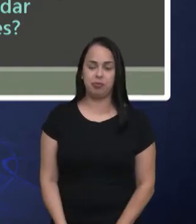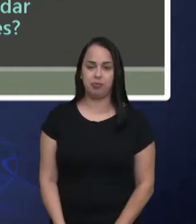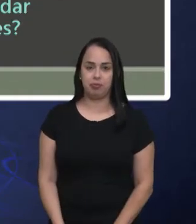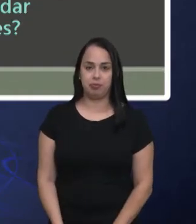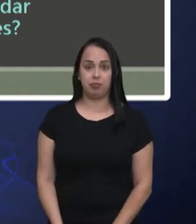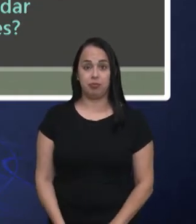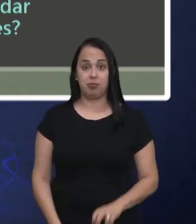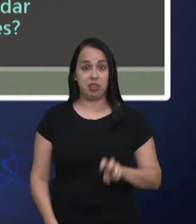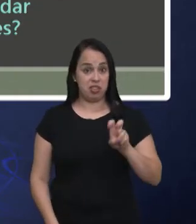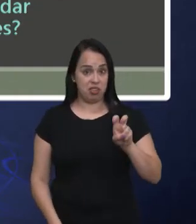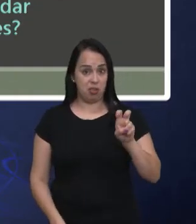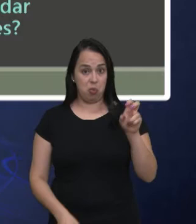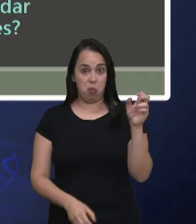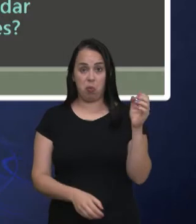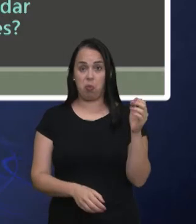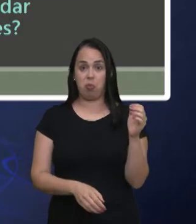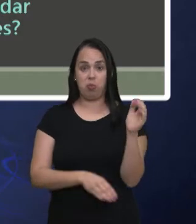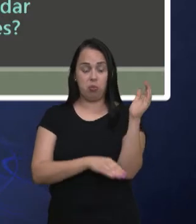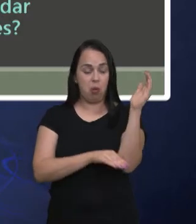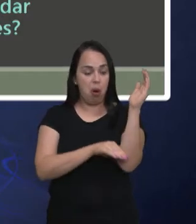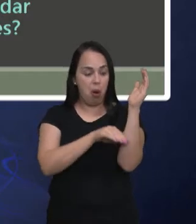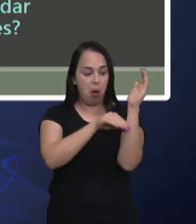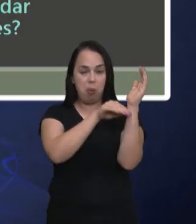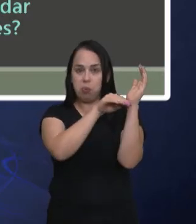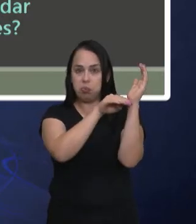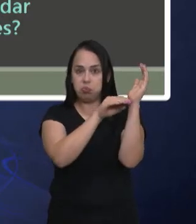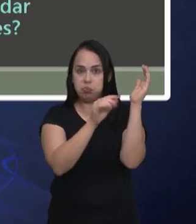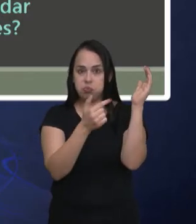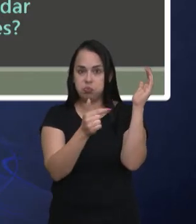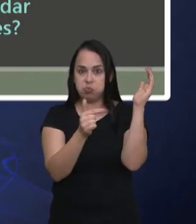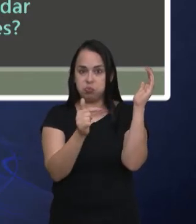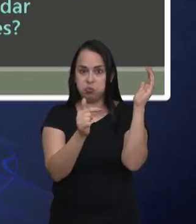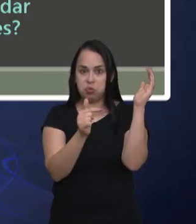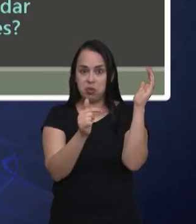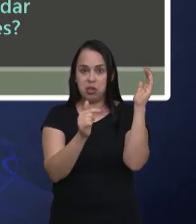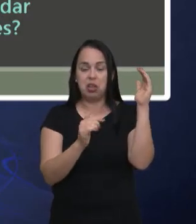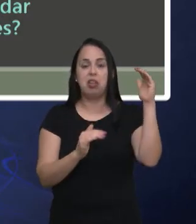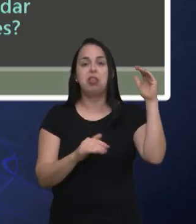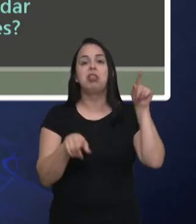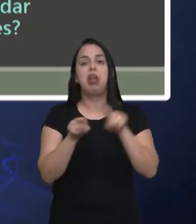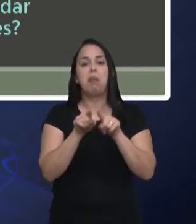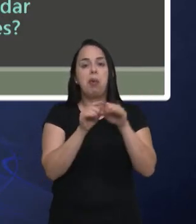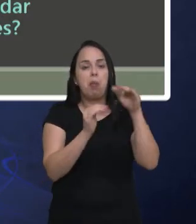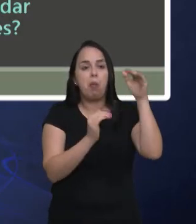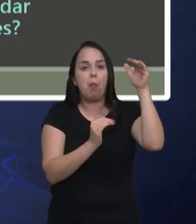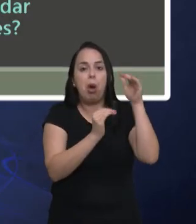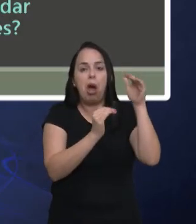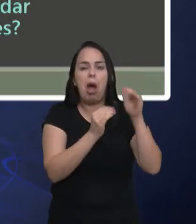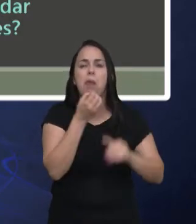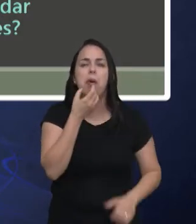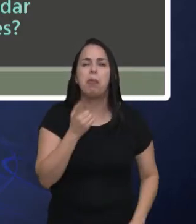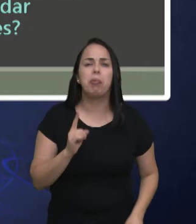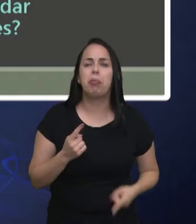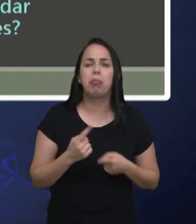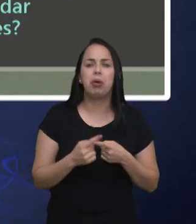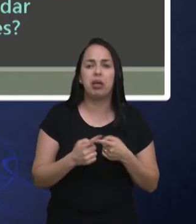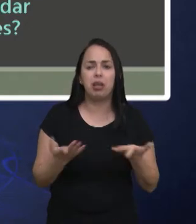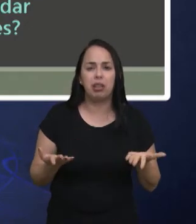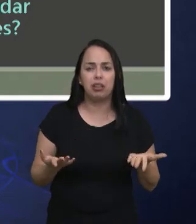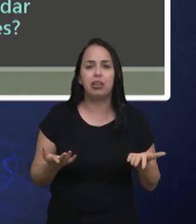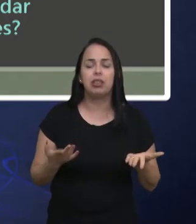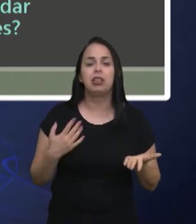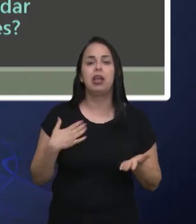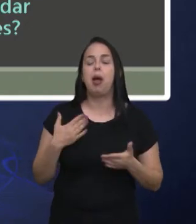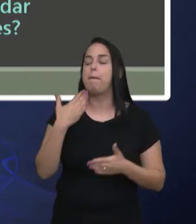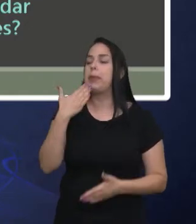5 andares sem elevador e o teto rebaixado vai ser bom para quem? Eu pedi para a minha assessoria, vou ler